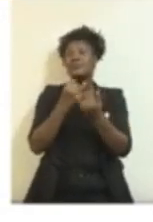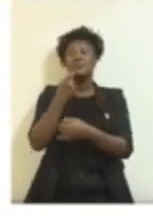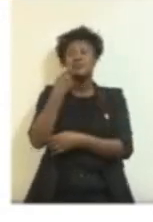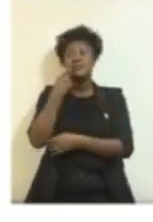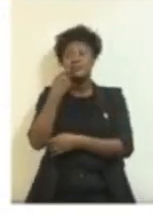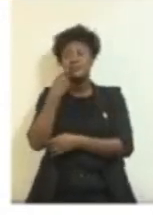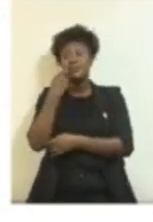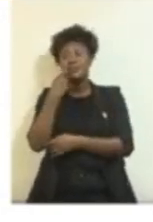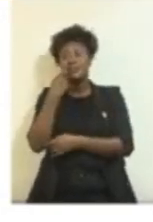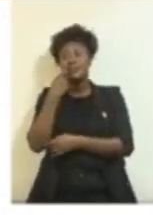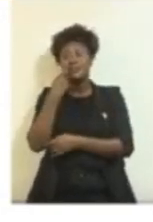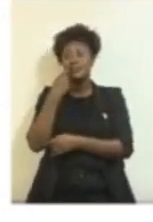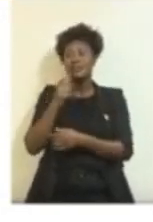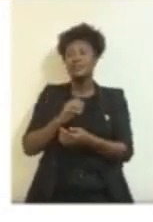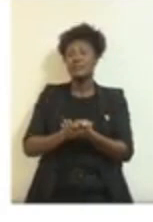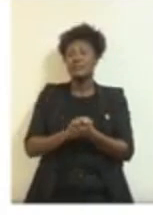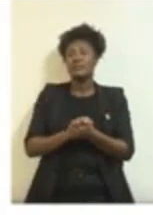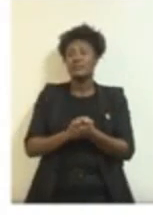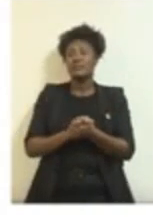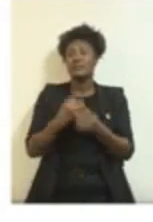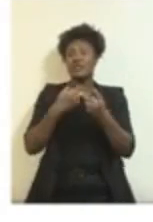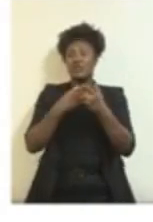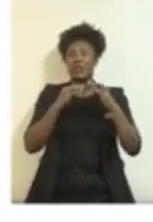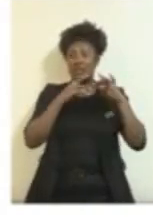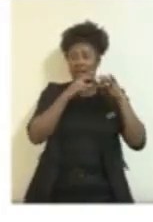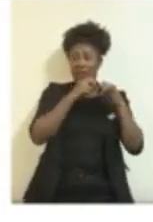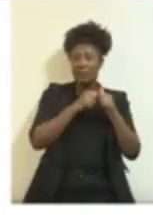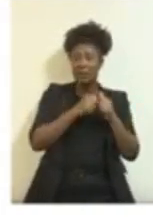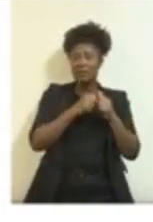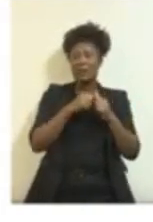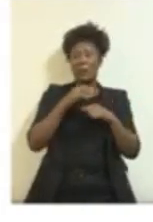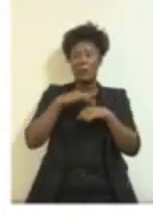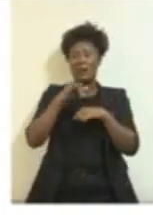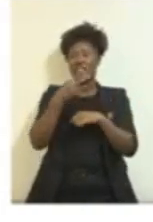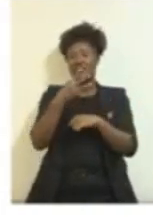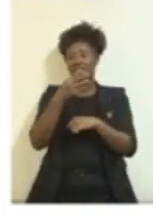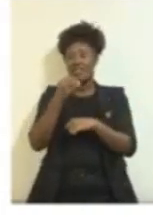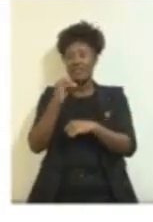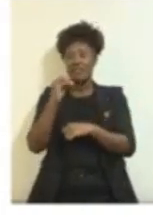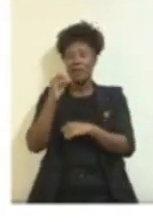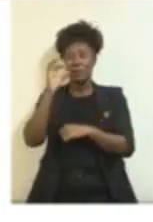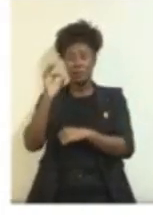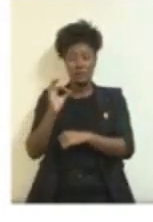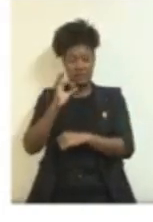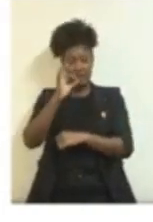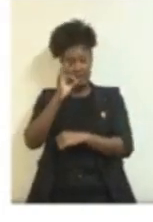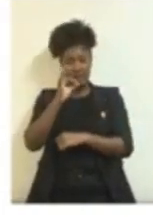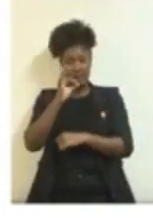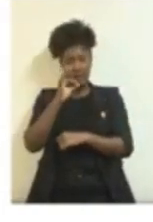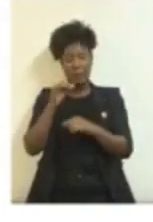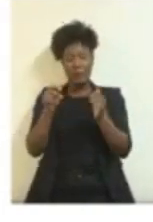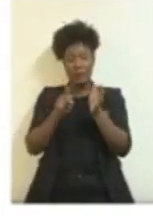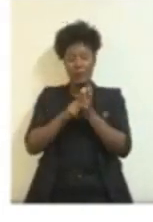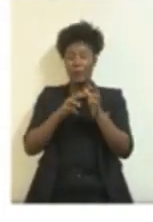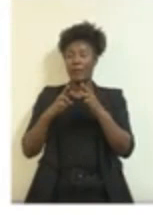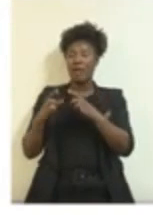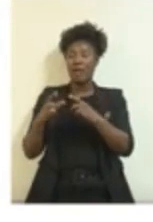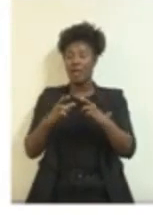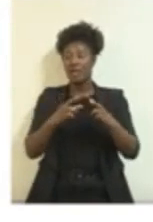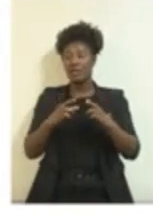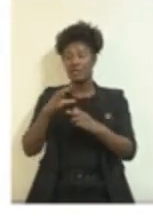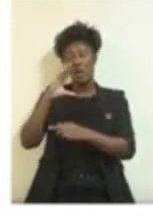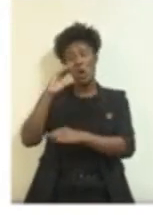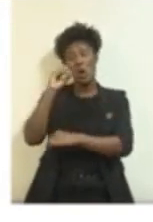anfíbios e répteis, mais de 30%, no caso dos peixes, que são endêmicos dessa região dos pastizales, né? O